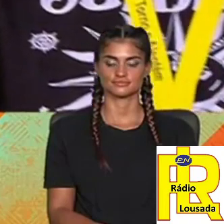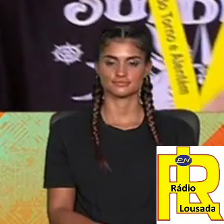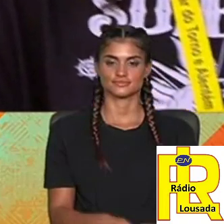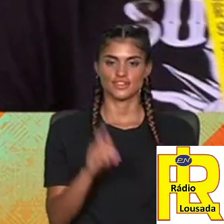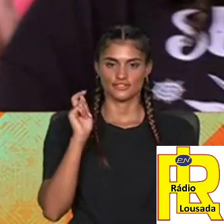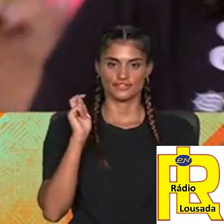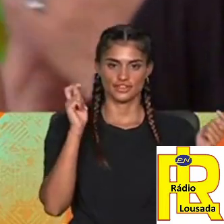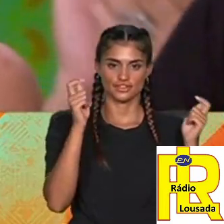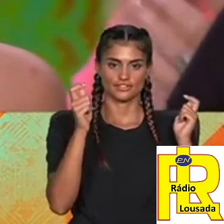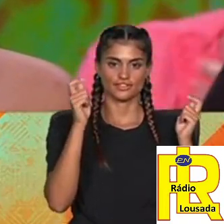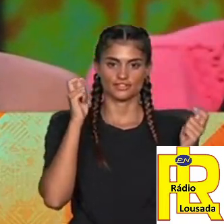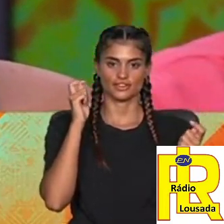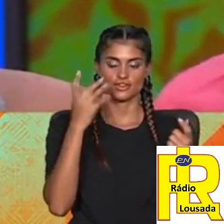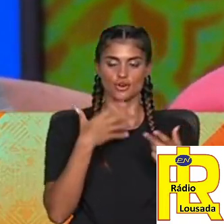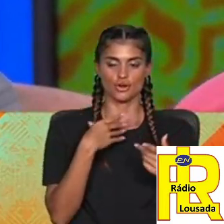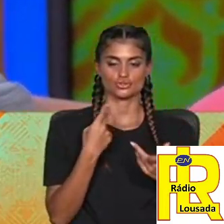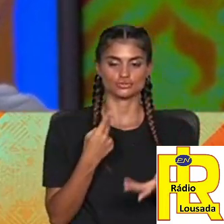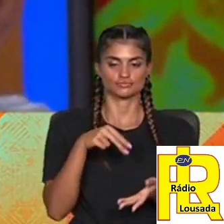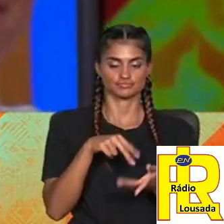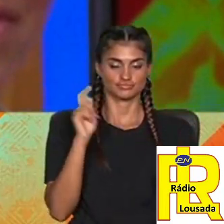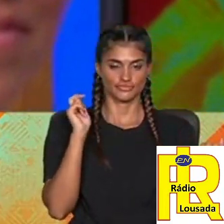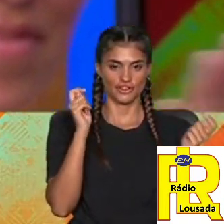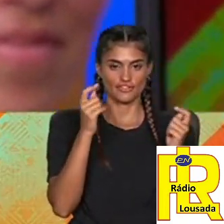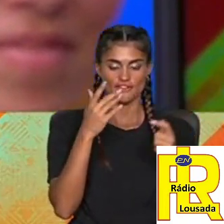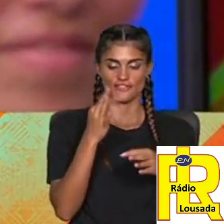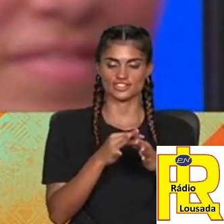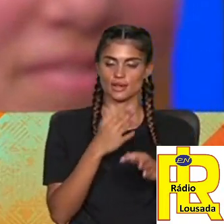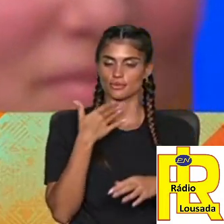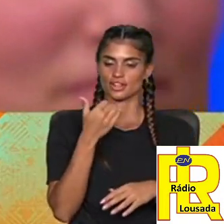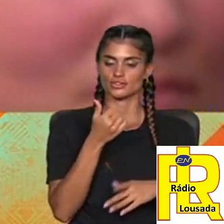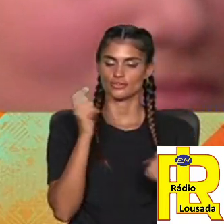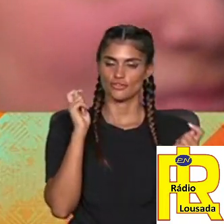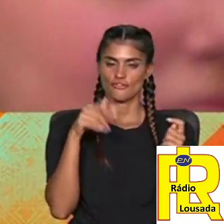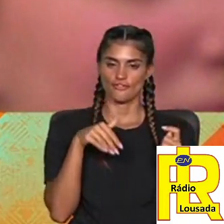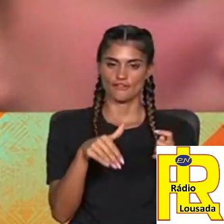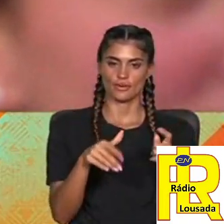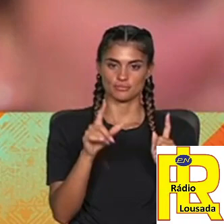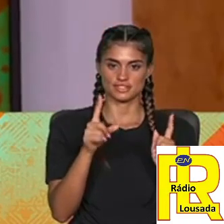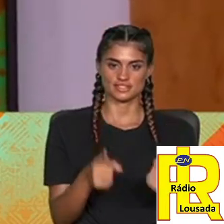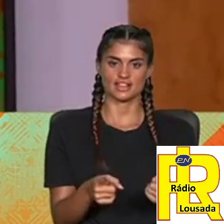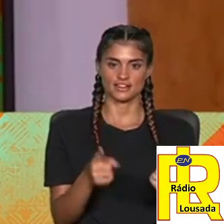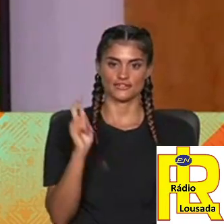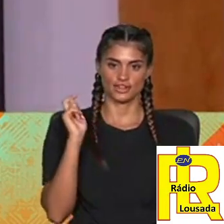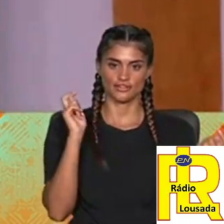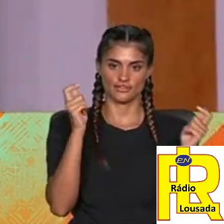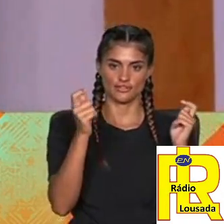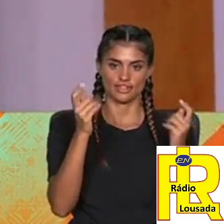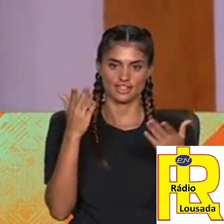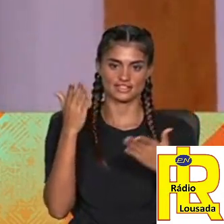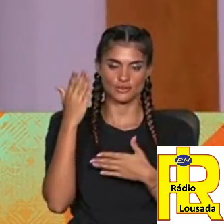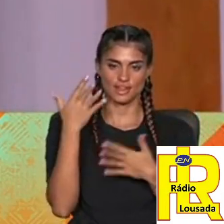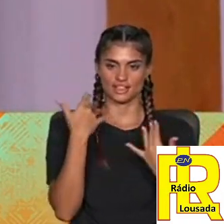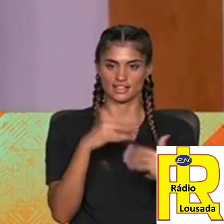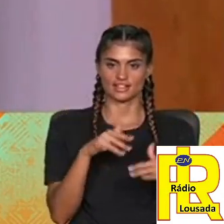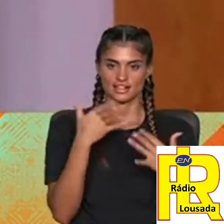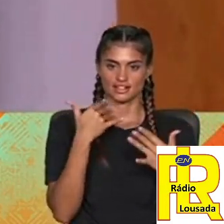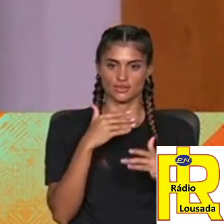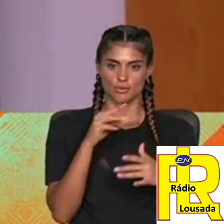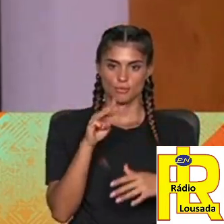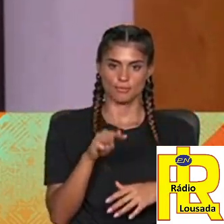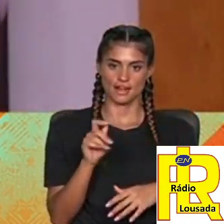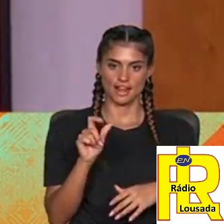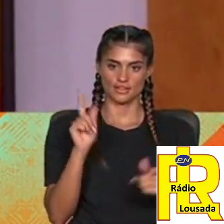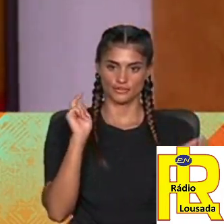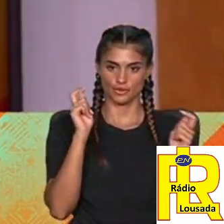Ora, mira, mira, mira, eu gosto de te mirar. A festa está bonita, o baile vai começar. Ora, mira, mira, mira, dançando com alegria. O Manel